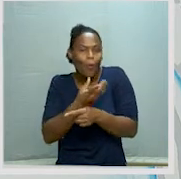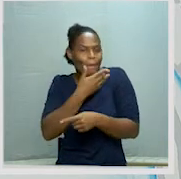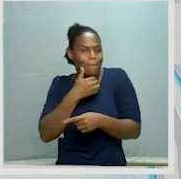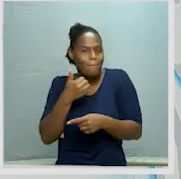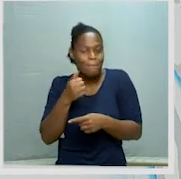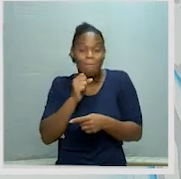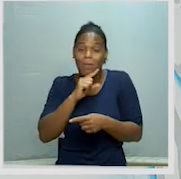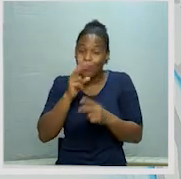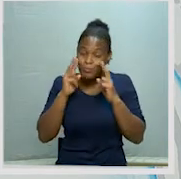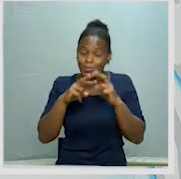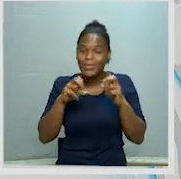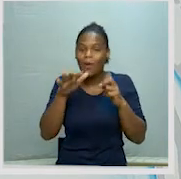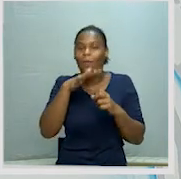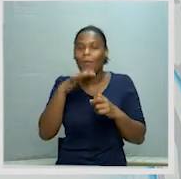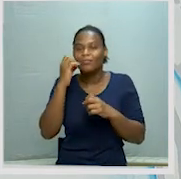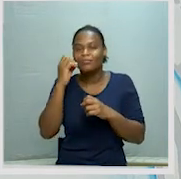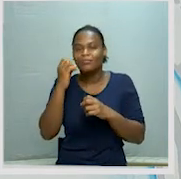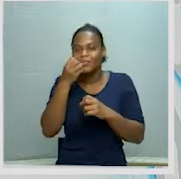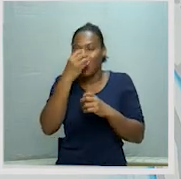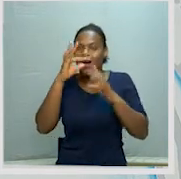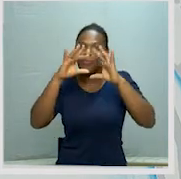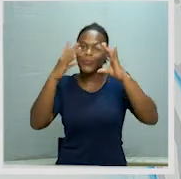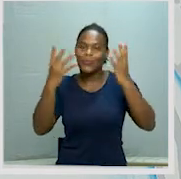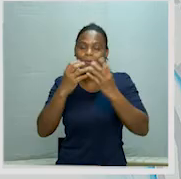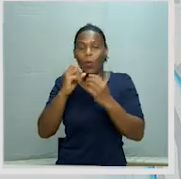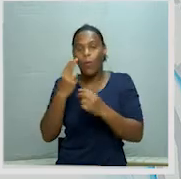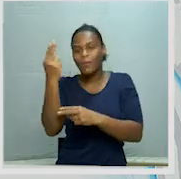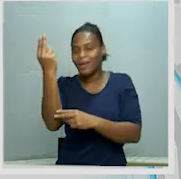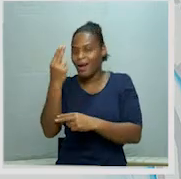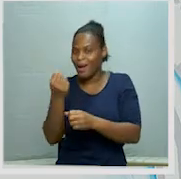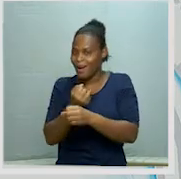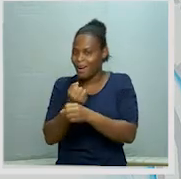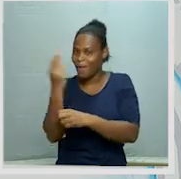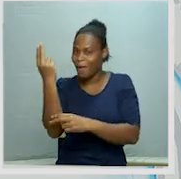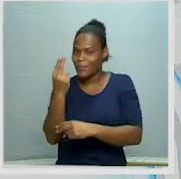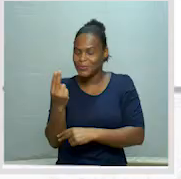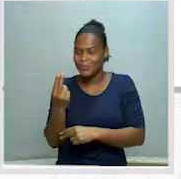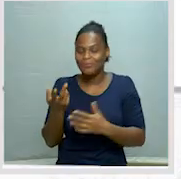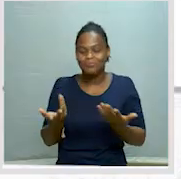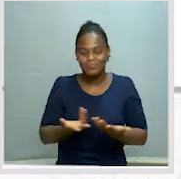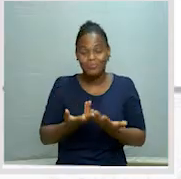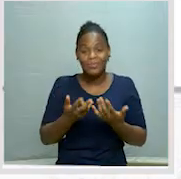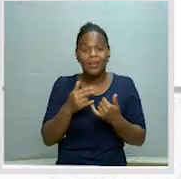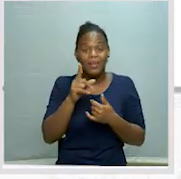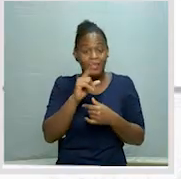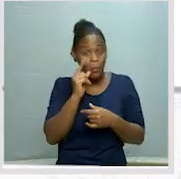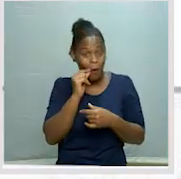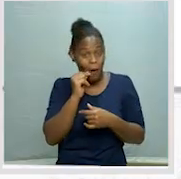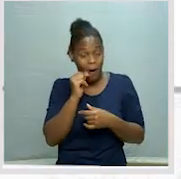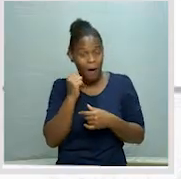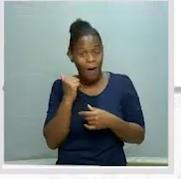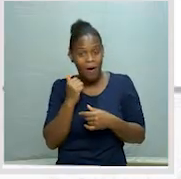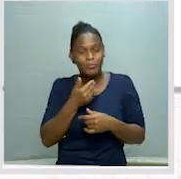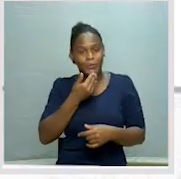o belo que pode ser encontrado onde? Na natureza ou então nas obras de arte. Daí,